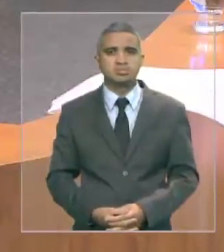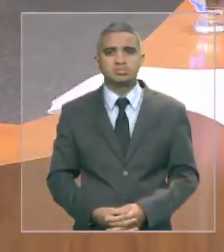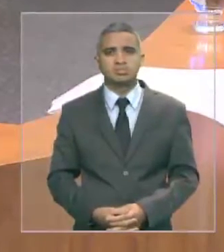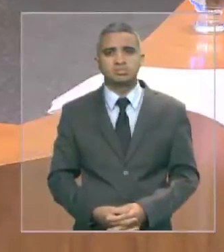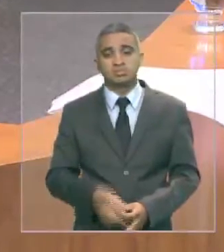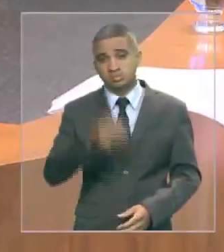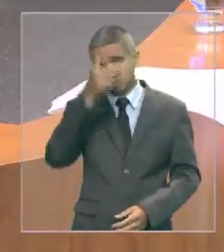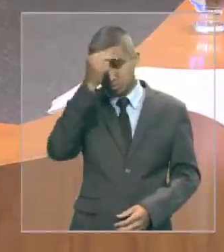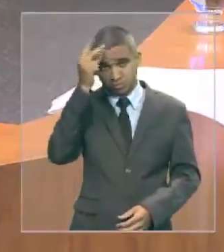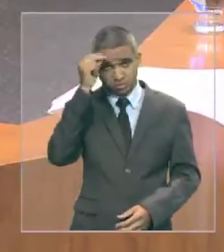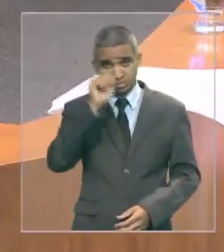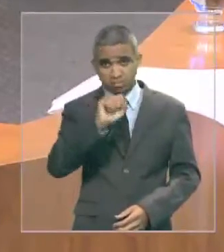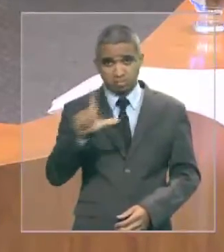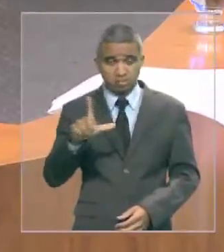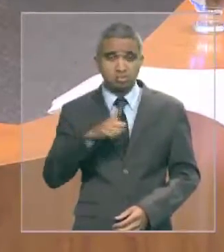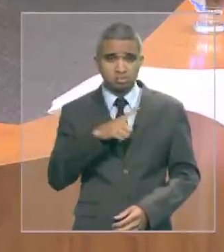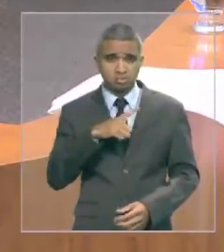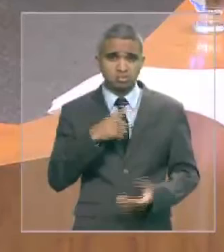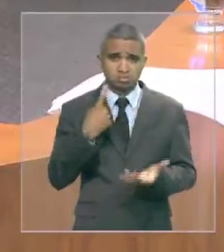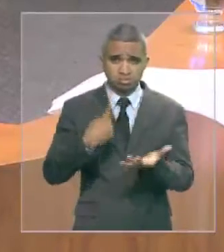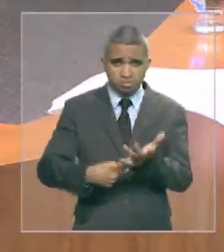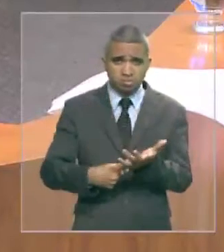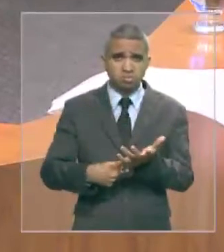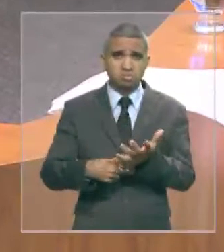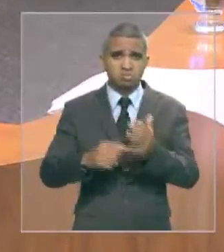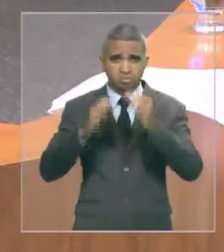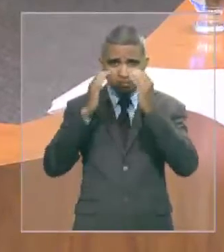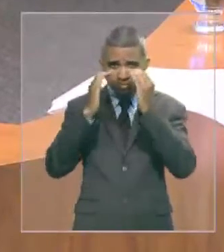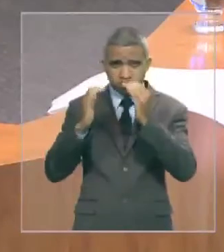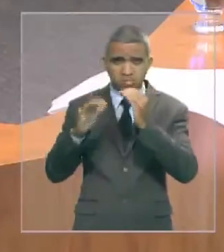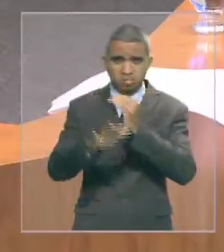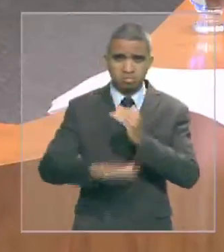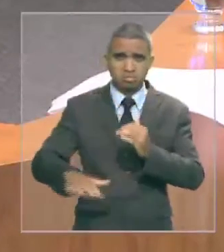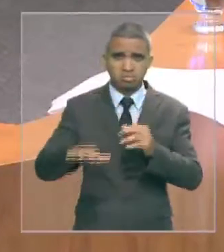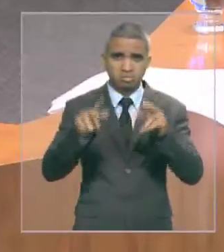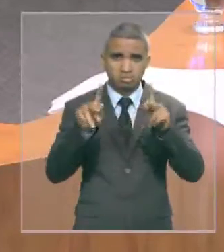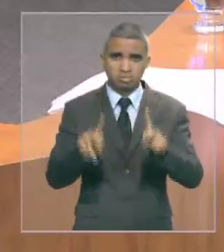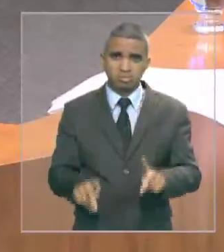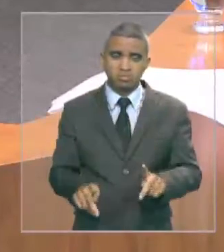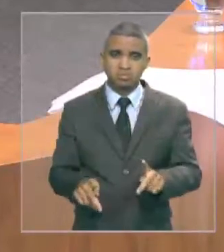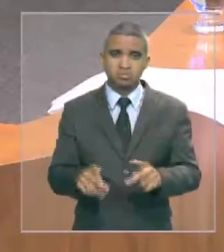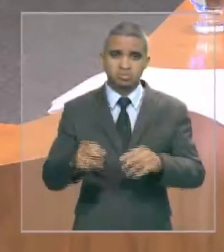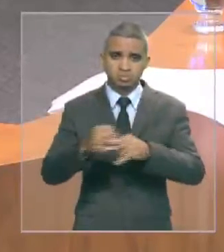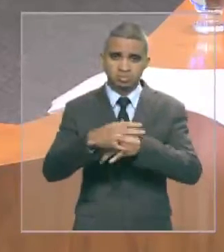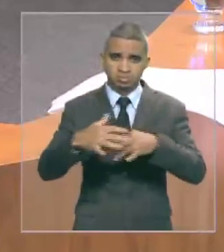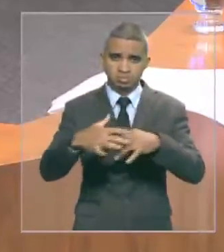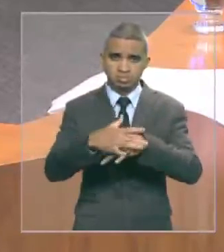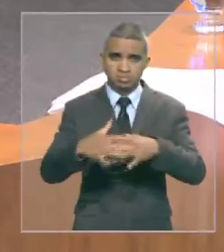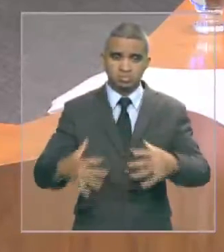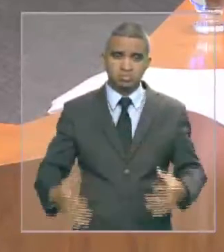O prefeito de São Luís tem compromisso com o cidadão, com a cidade.